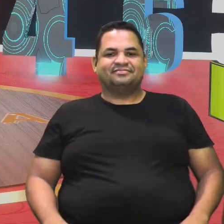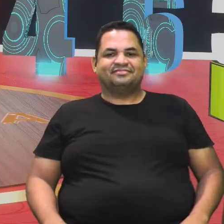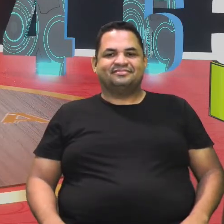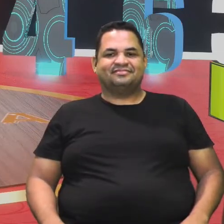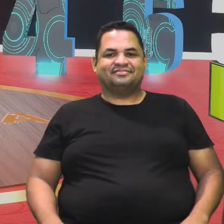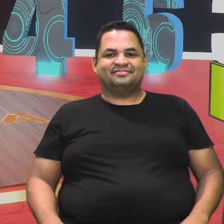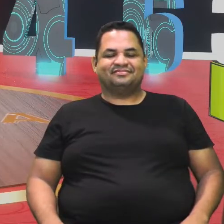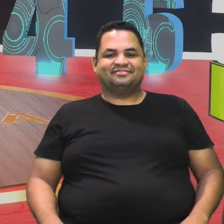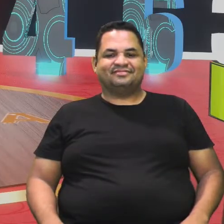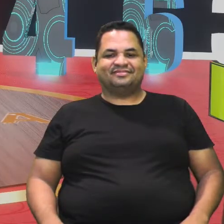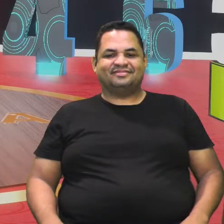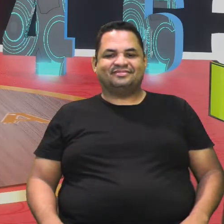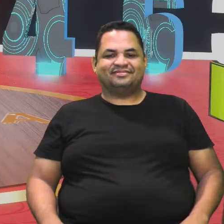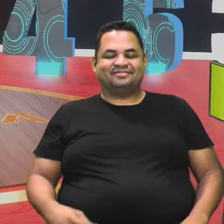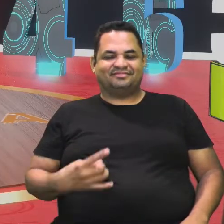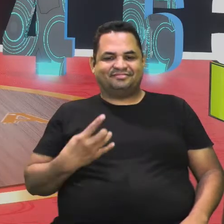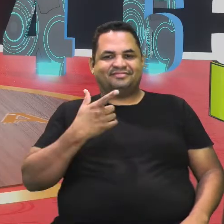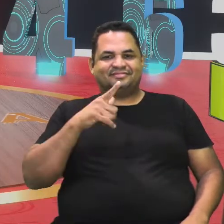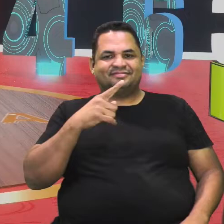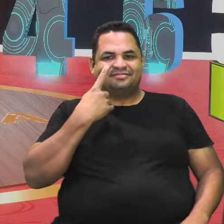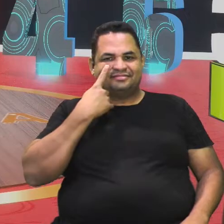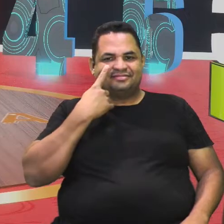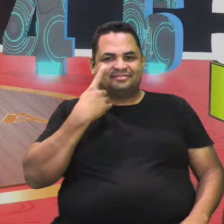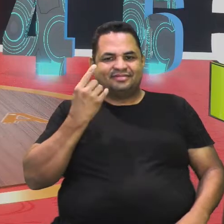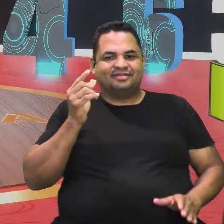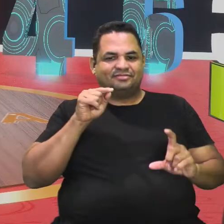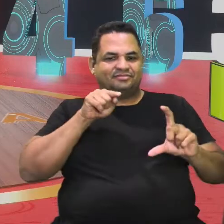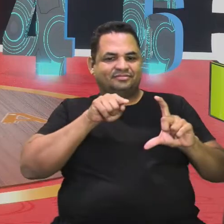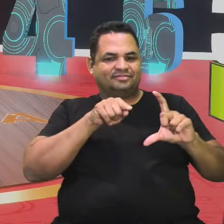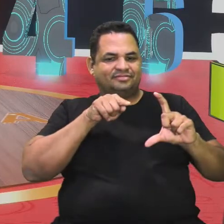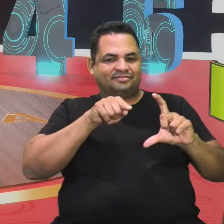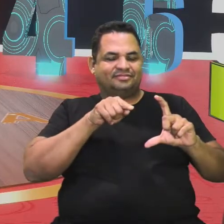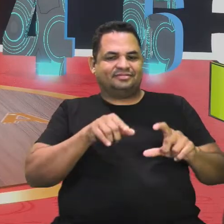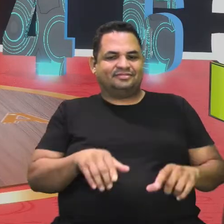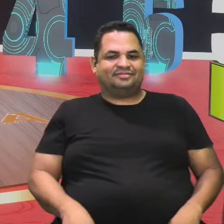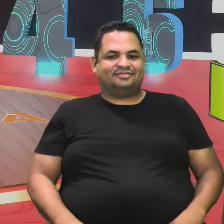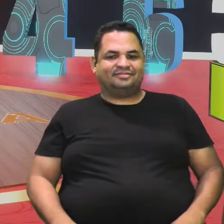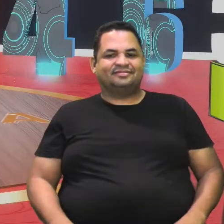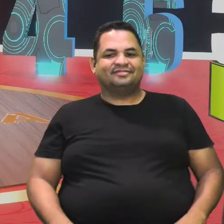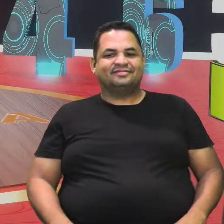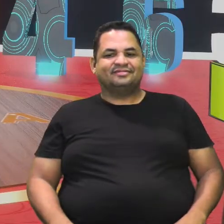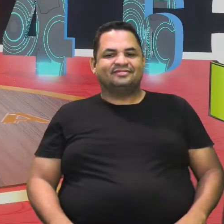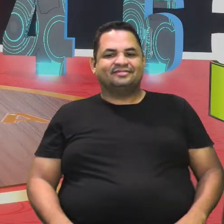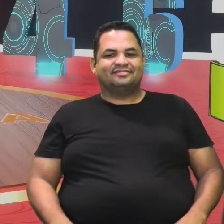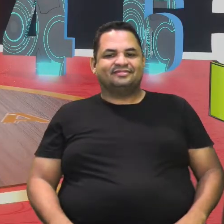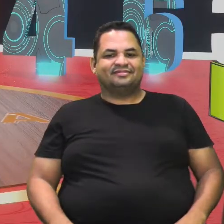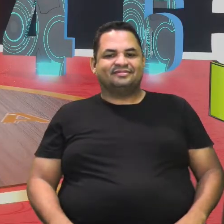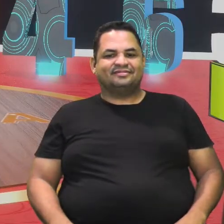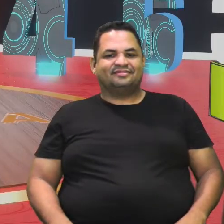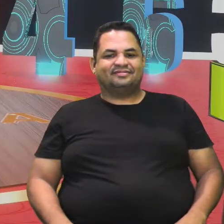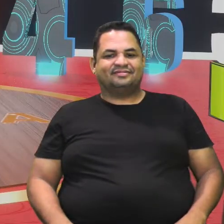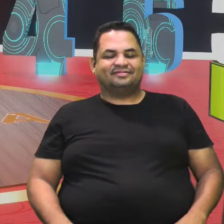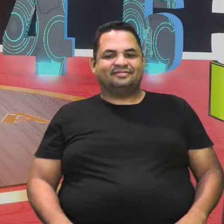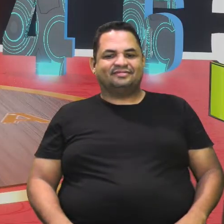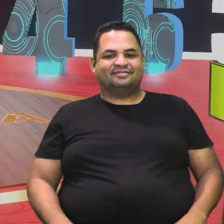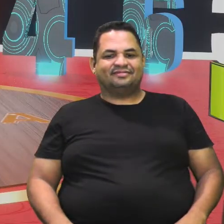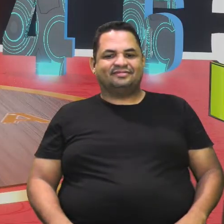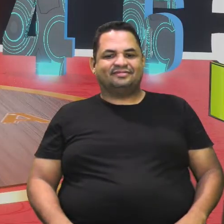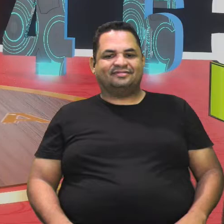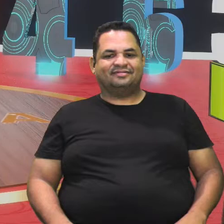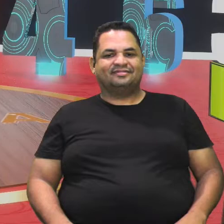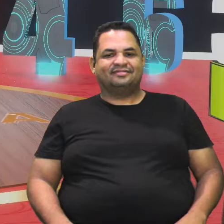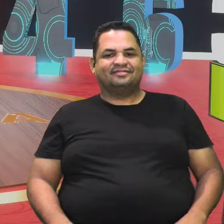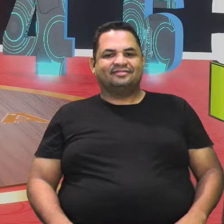eu sou um ponto. Eu consigo ficar no centro Você aqui. é um ponto, né? Centro? É pra cá. Mais pra lá. Mais pra lá? Mais